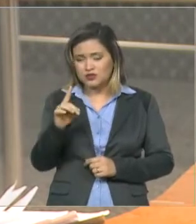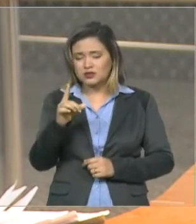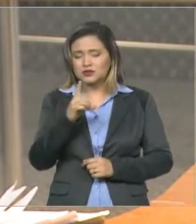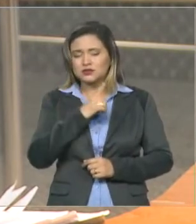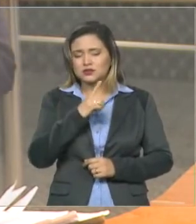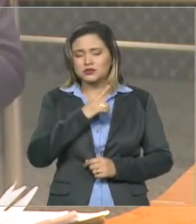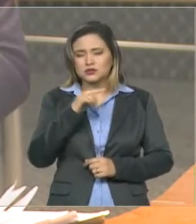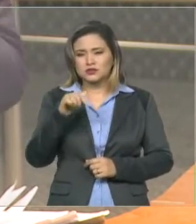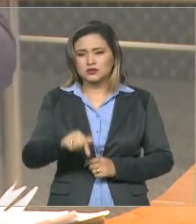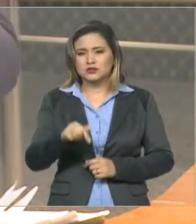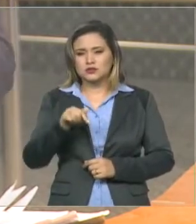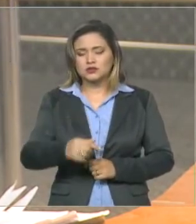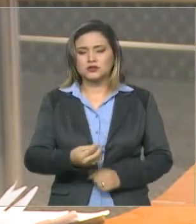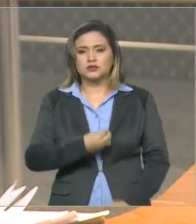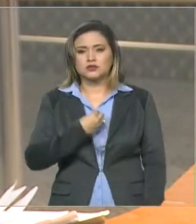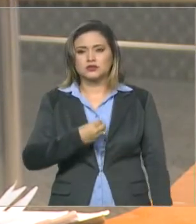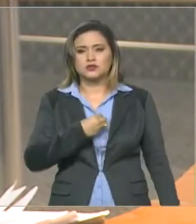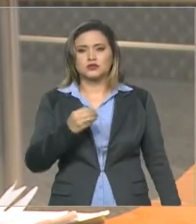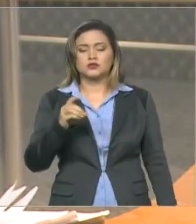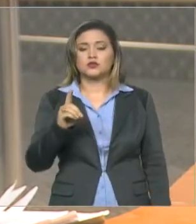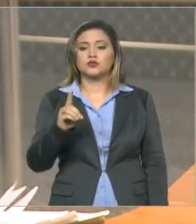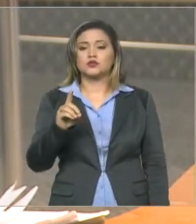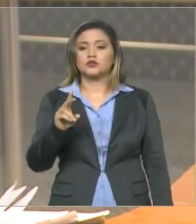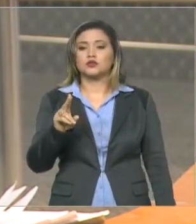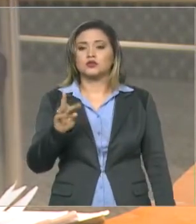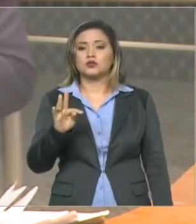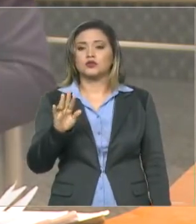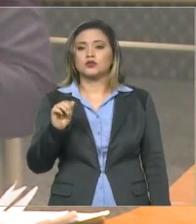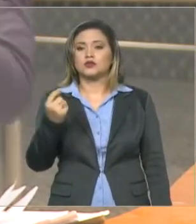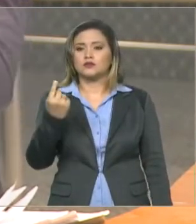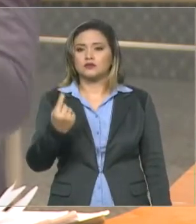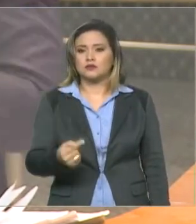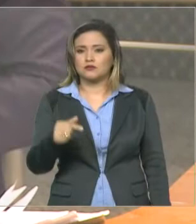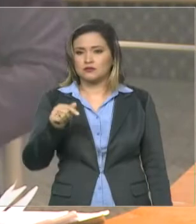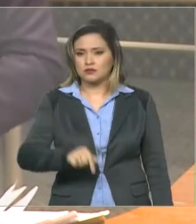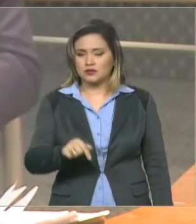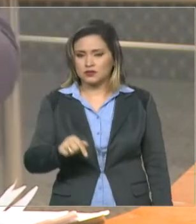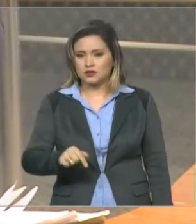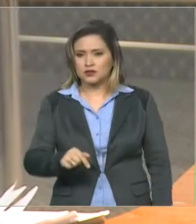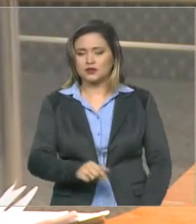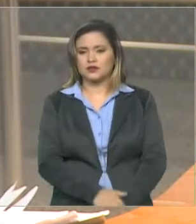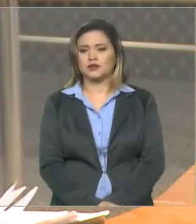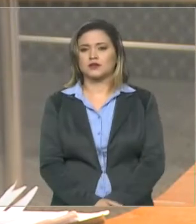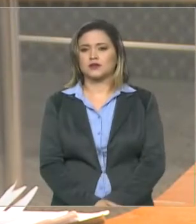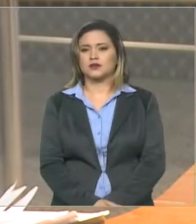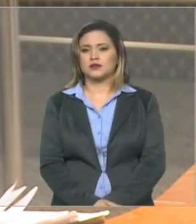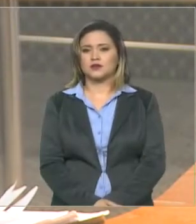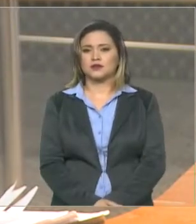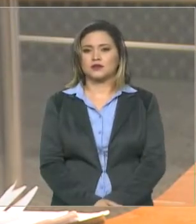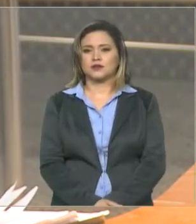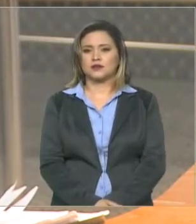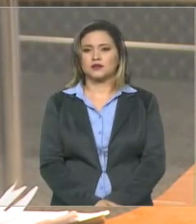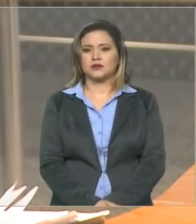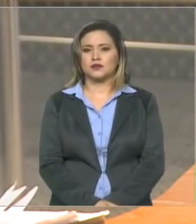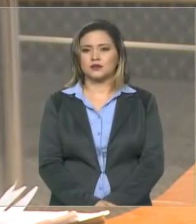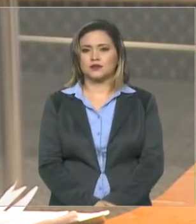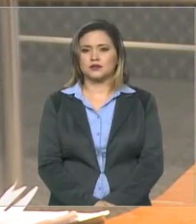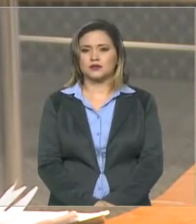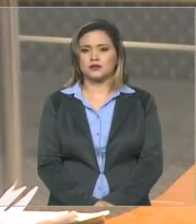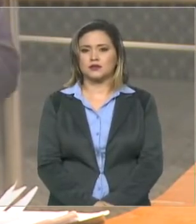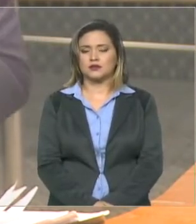a presença do Dutra. O Dutra veio a esta casa, não sei se vossas excelências se recordam disso. E o